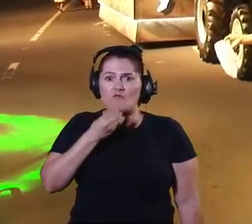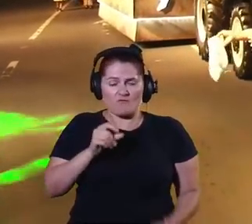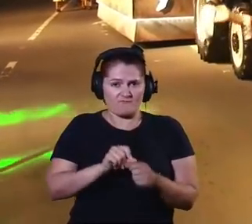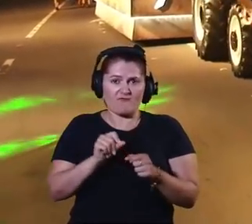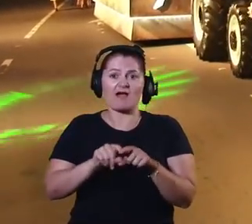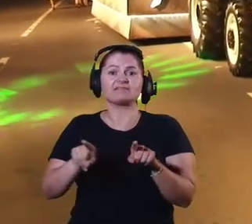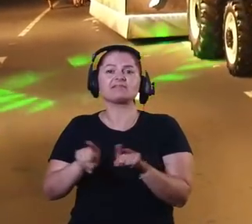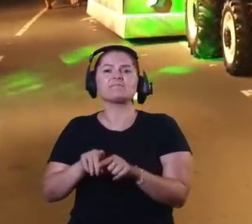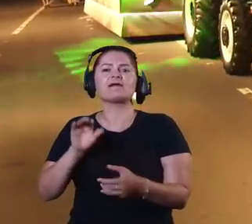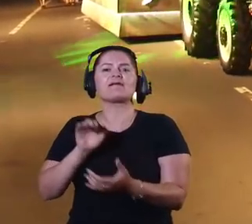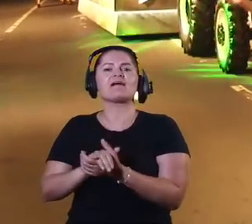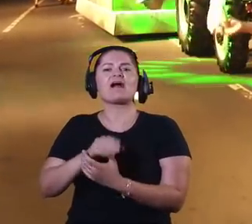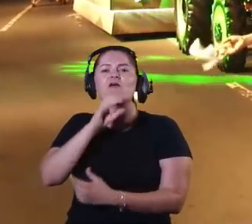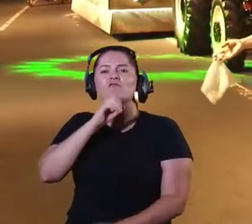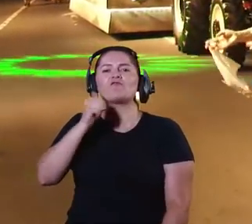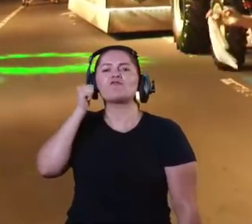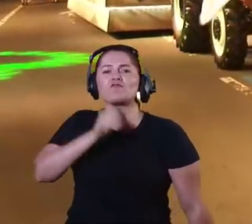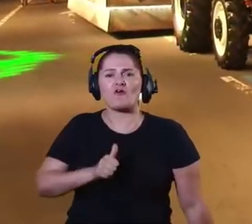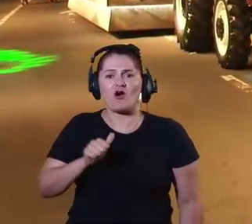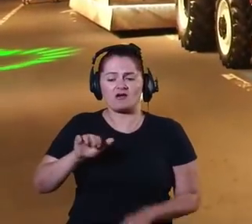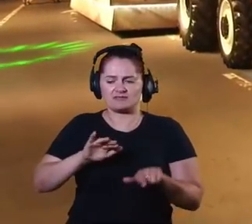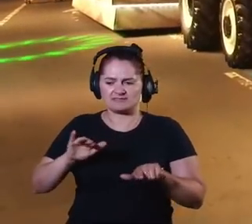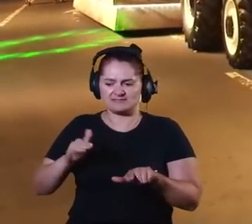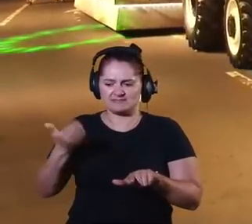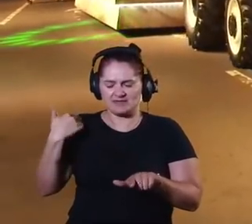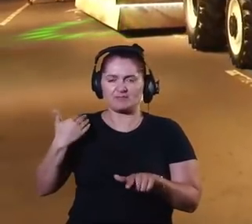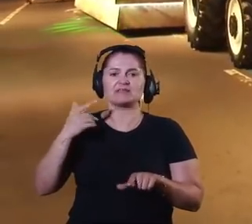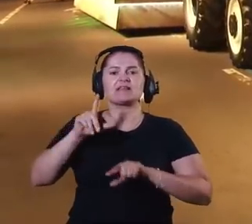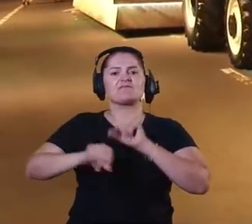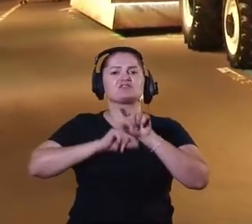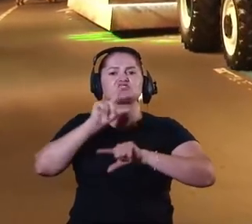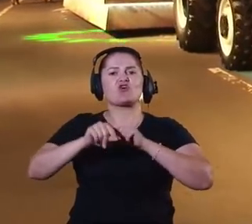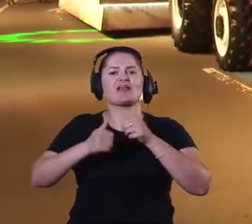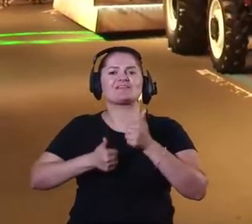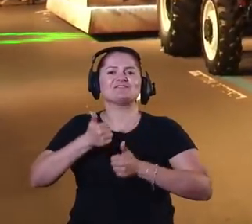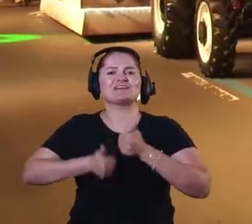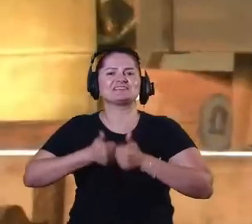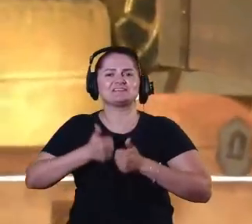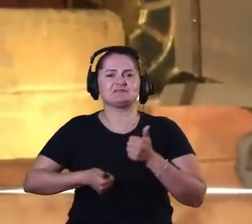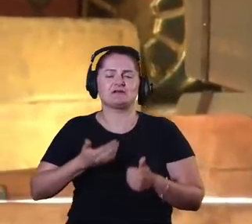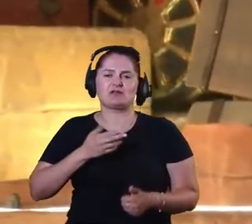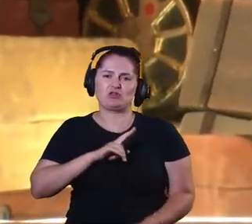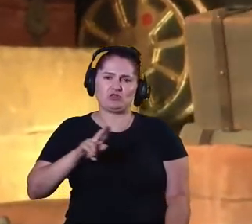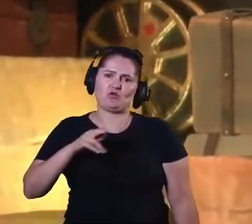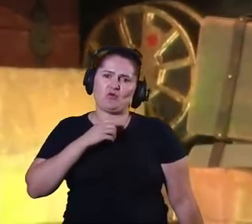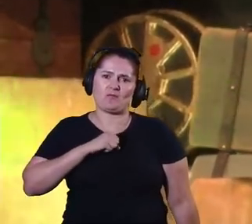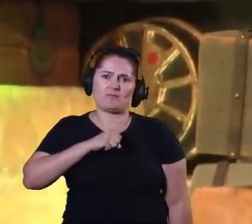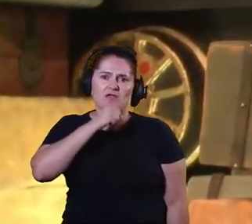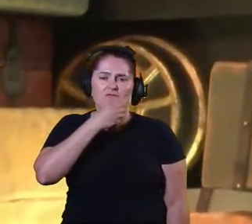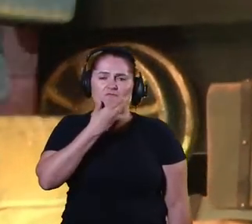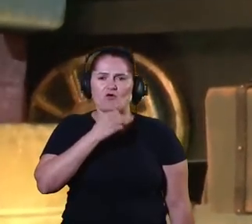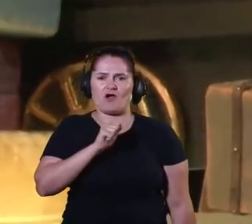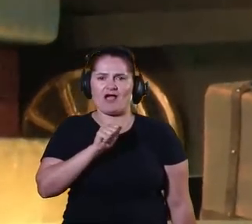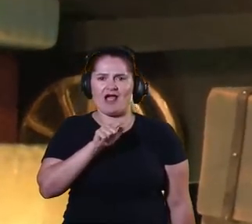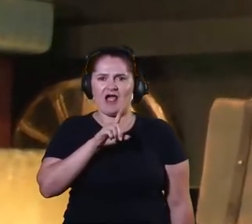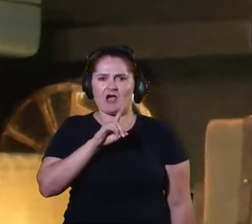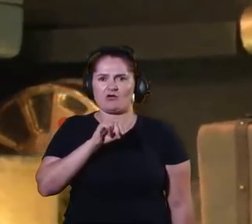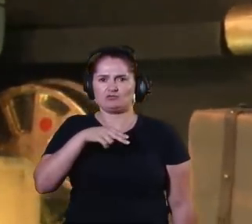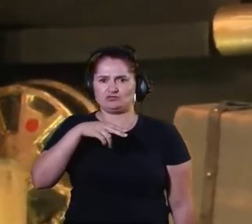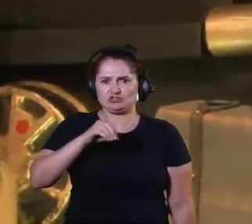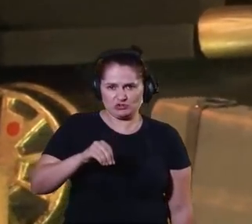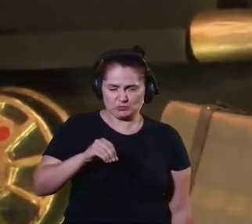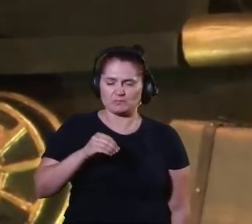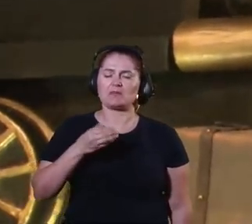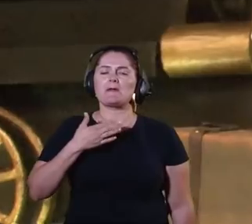feijão semana passada. Olha que bonito, como é o nome deles? Meu avô Aldino Modena e minha avó Helena